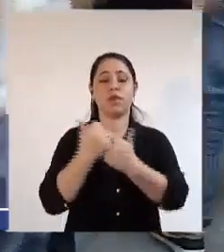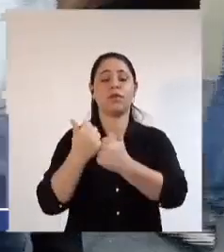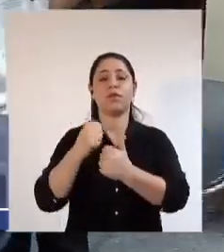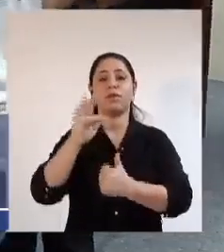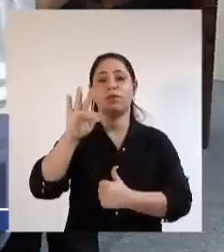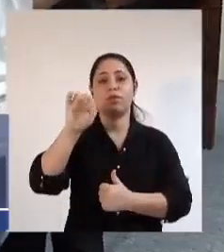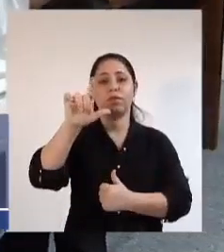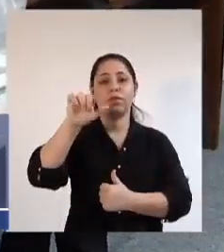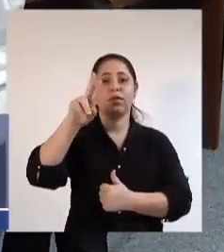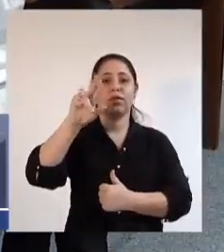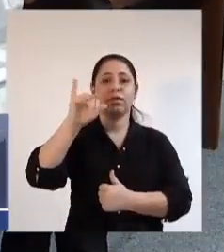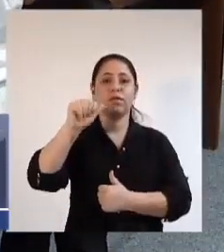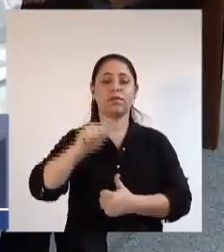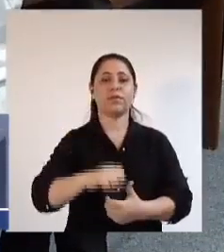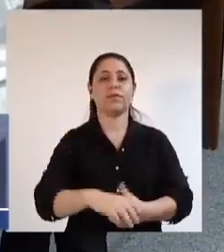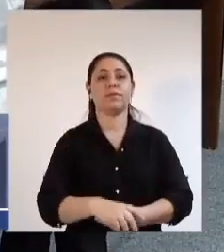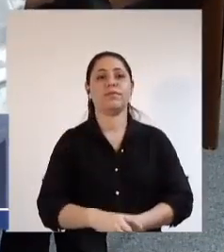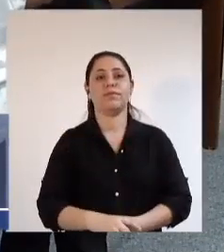morango